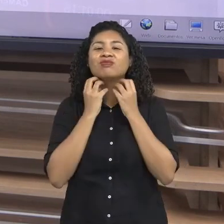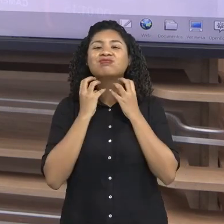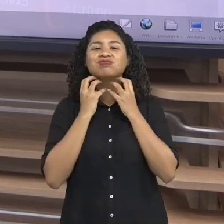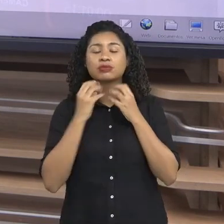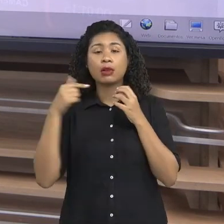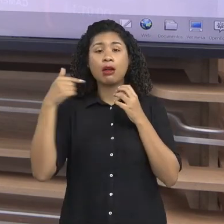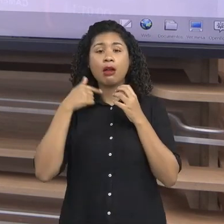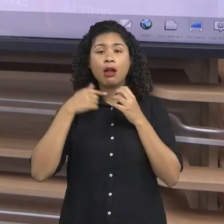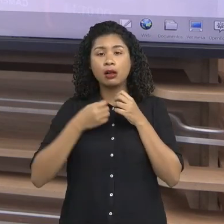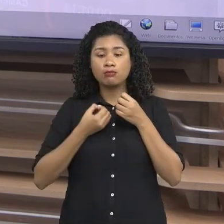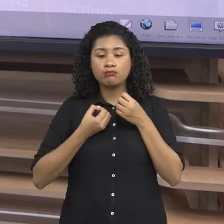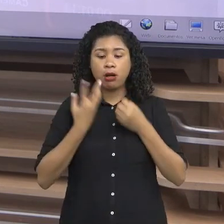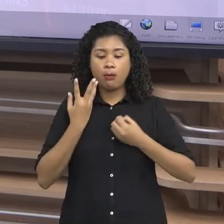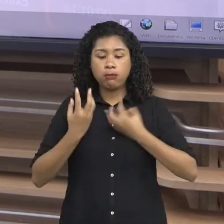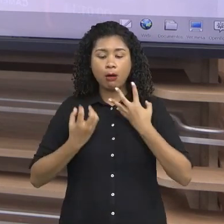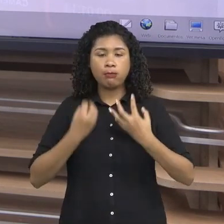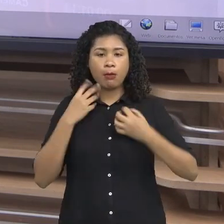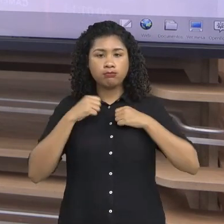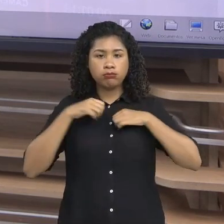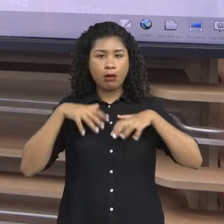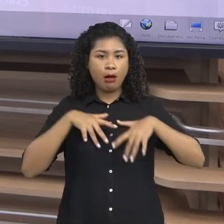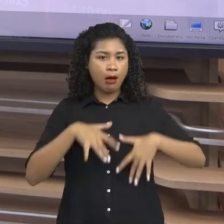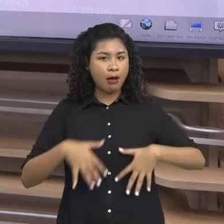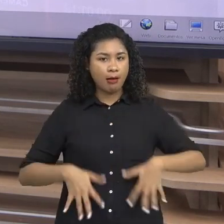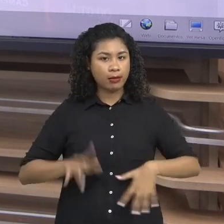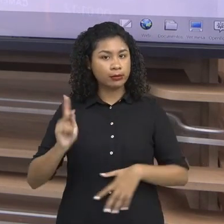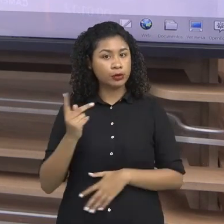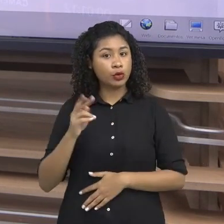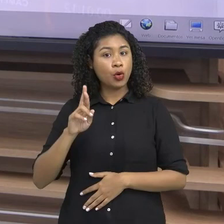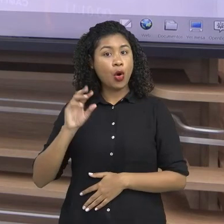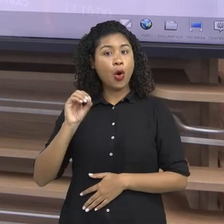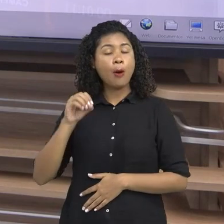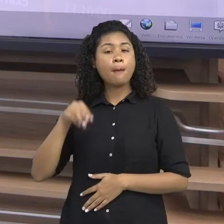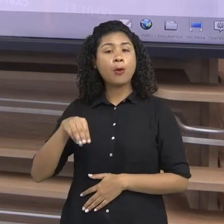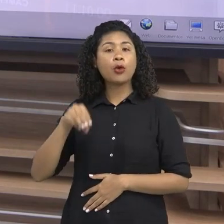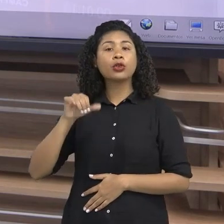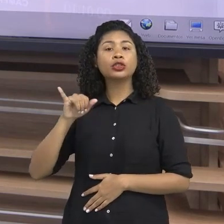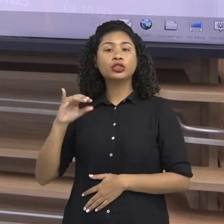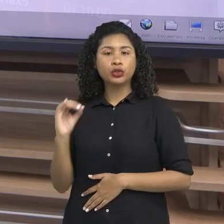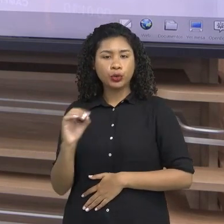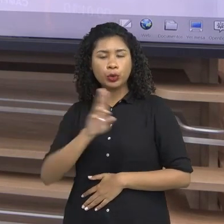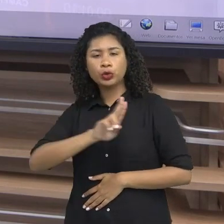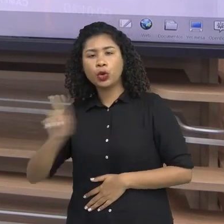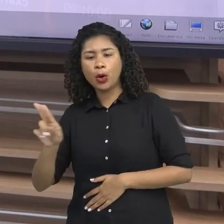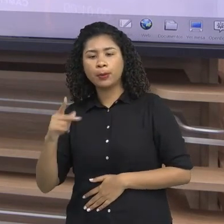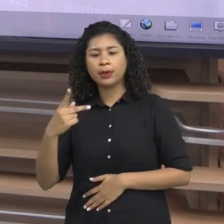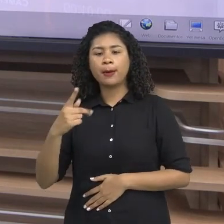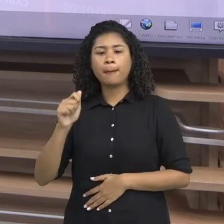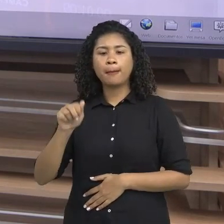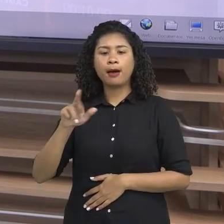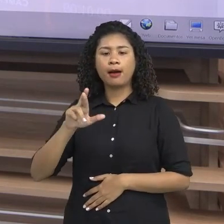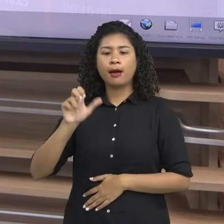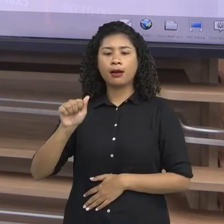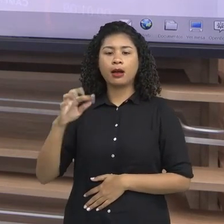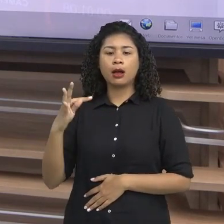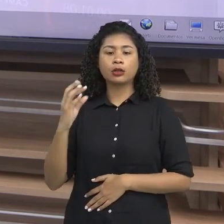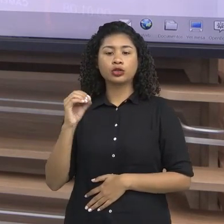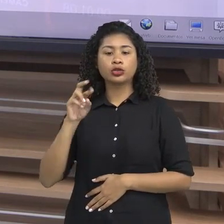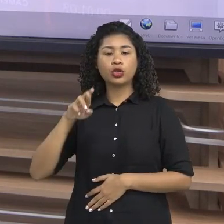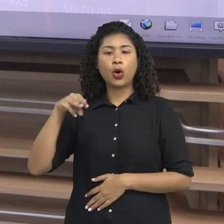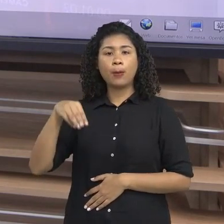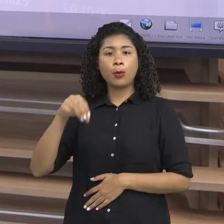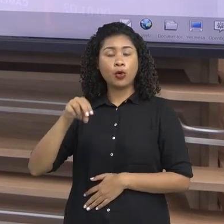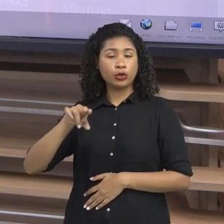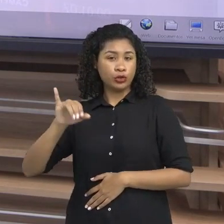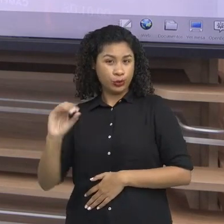esse hormônio, o paratormônio, que ele vai agir dessa forma. Ele vai retirar o cálcio de algumas estruturas,